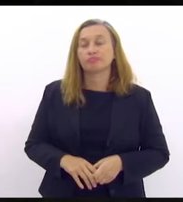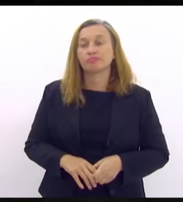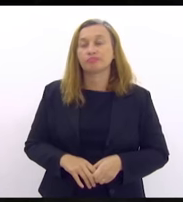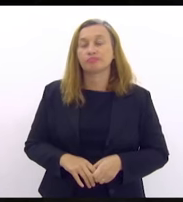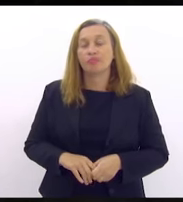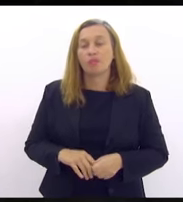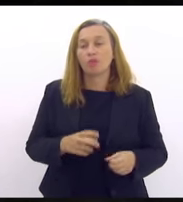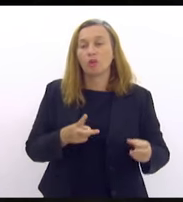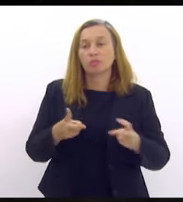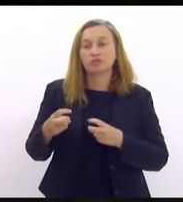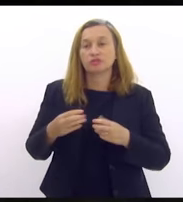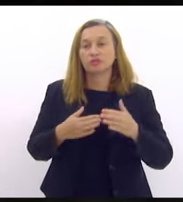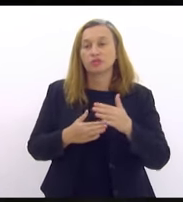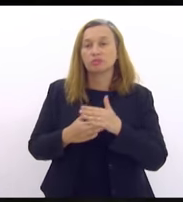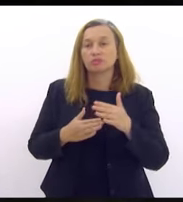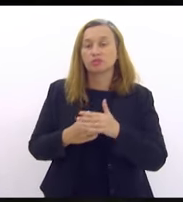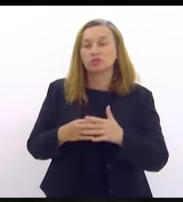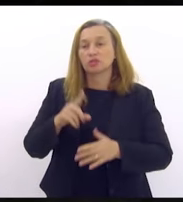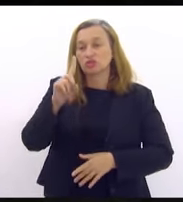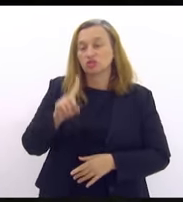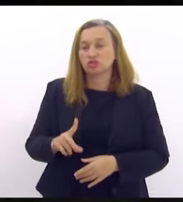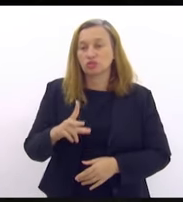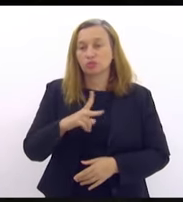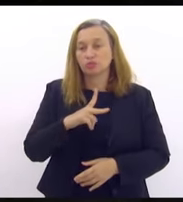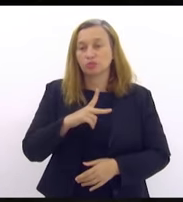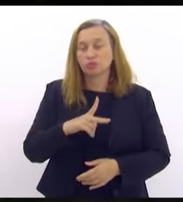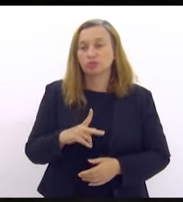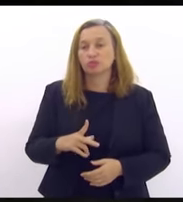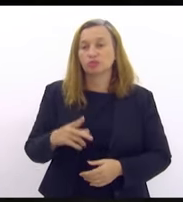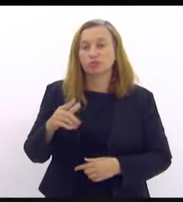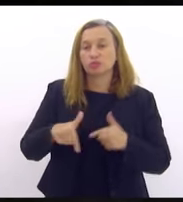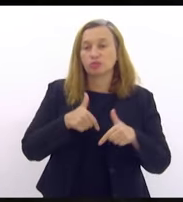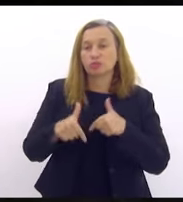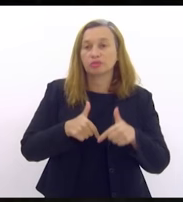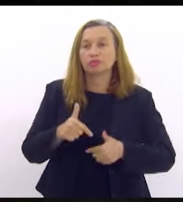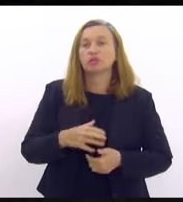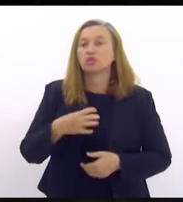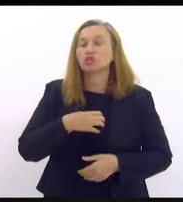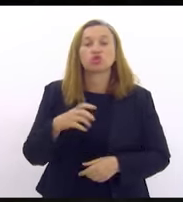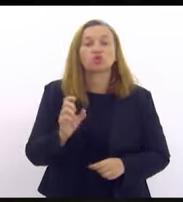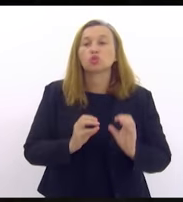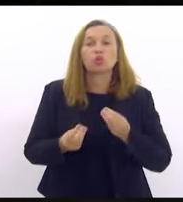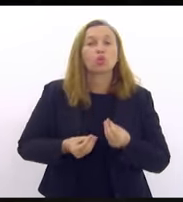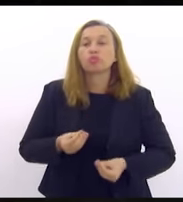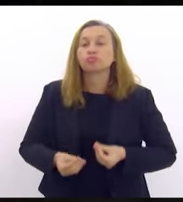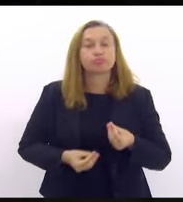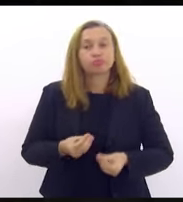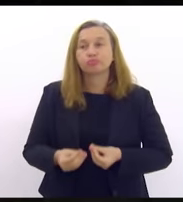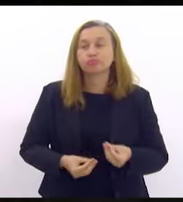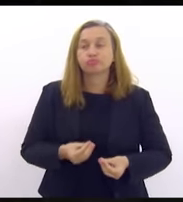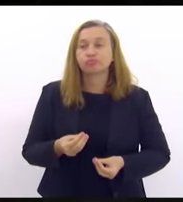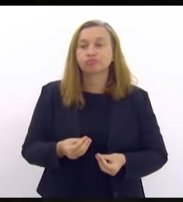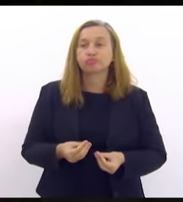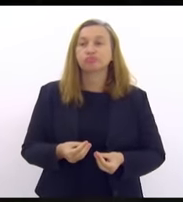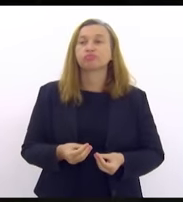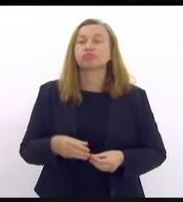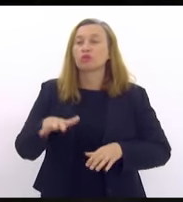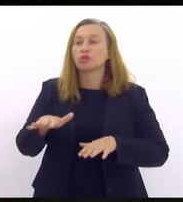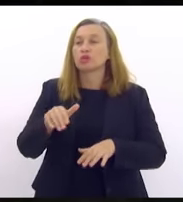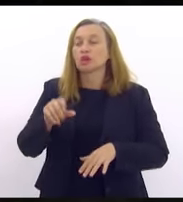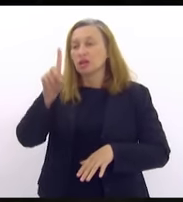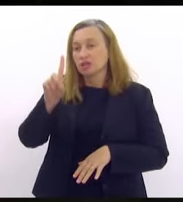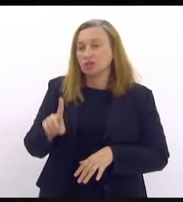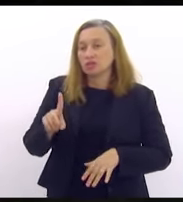limitação do próprio direito do trabalho no sentido de que eh oos chamados direitos